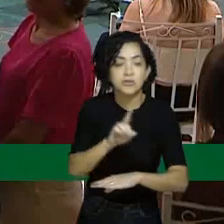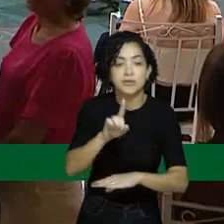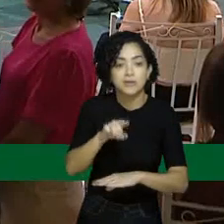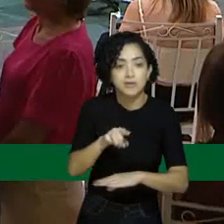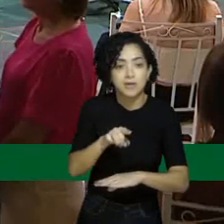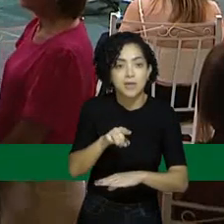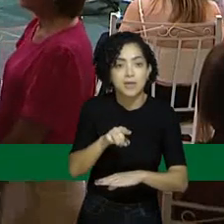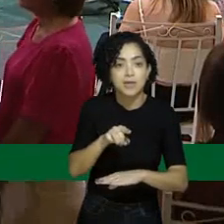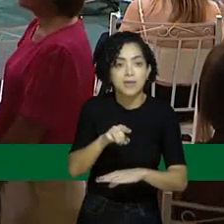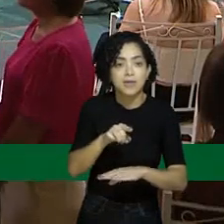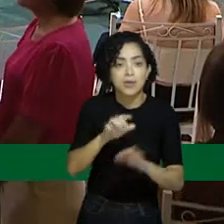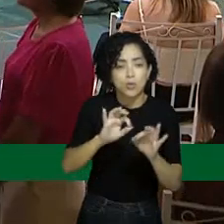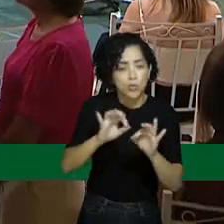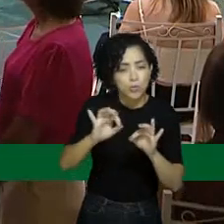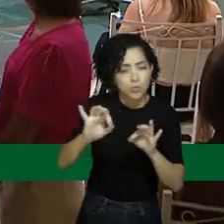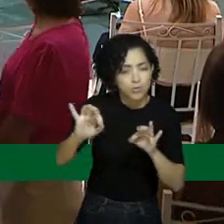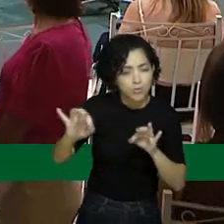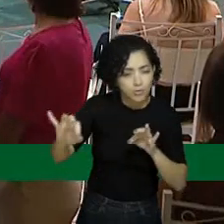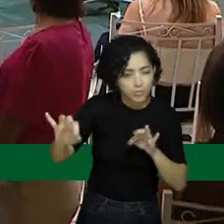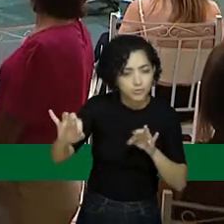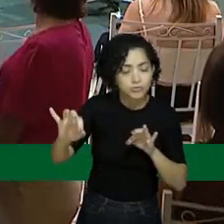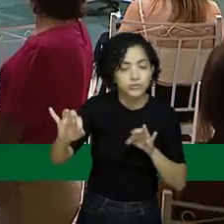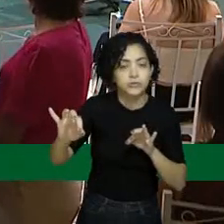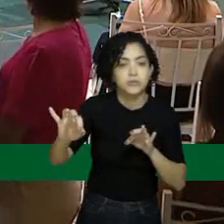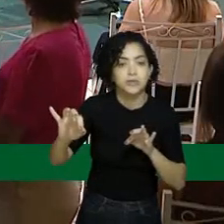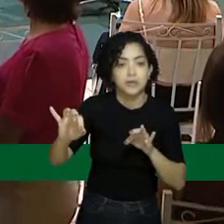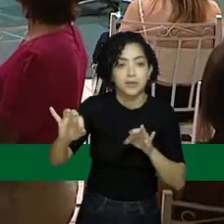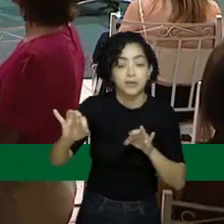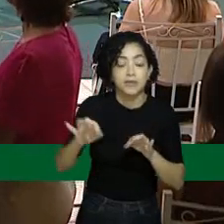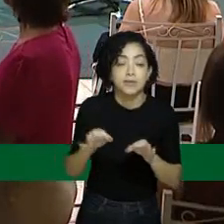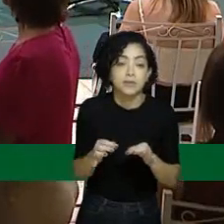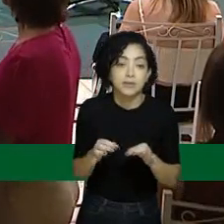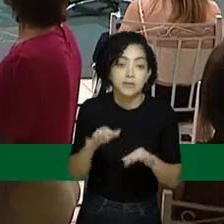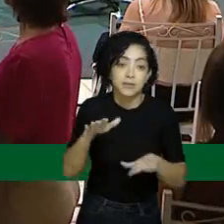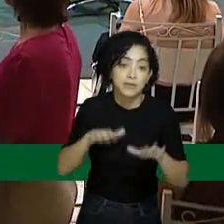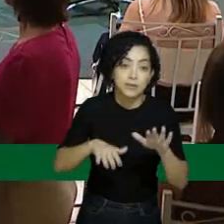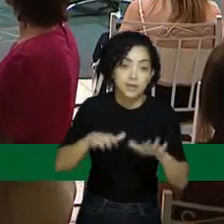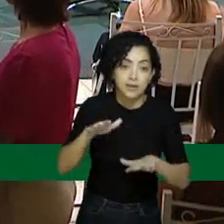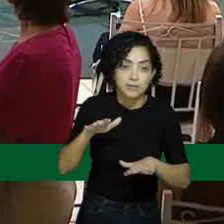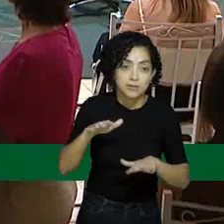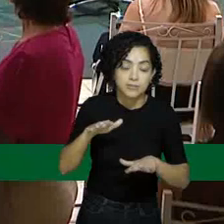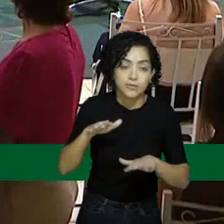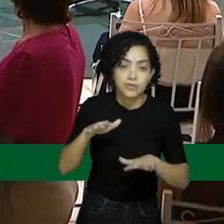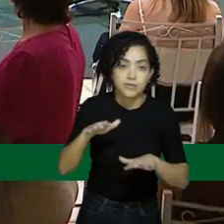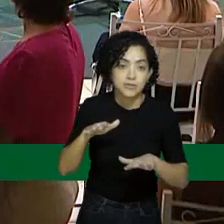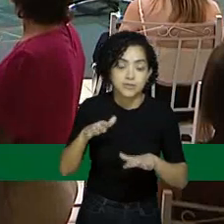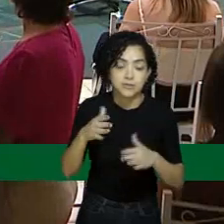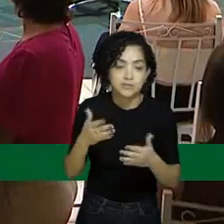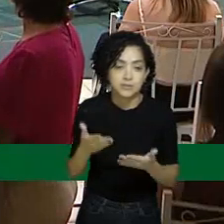mais distante da capital e que também, às vezes, fica,